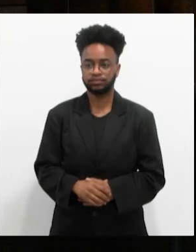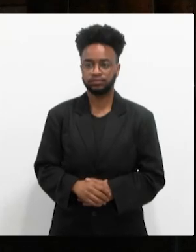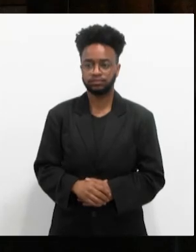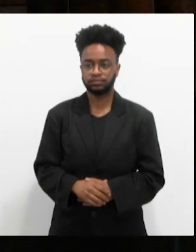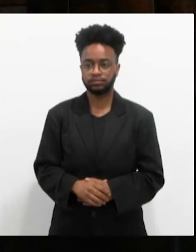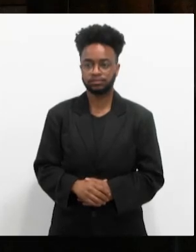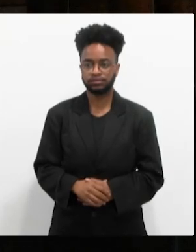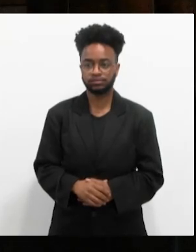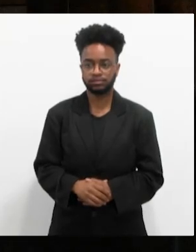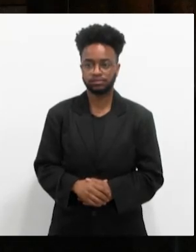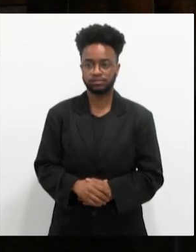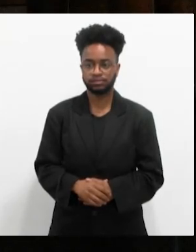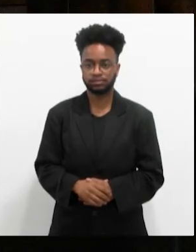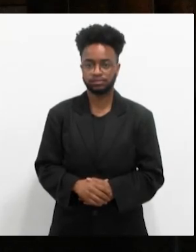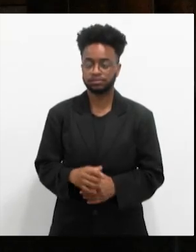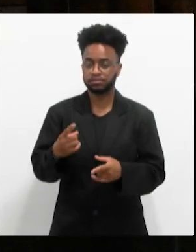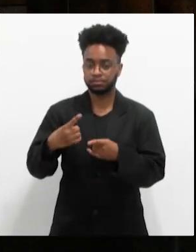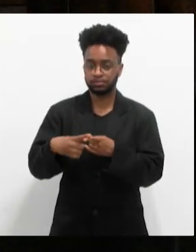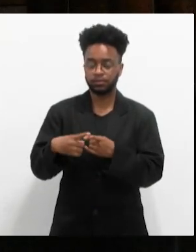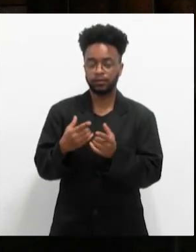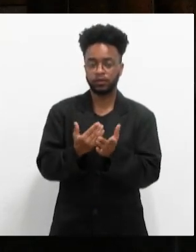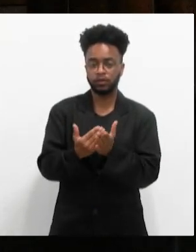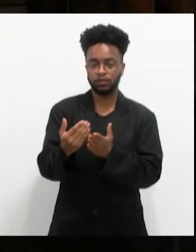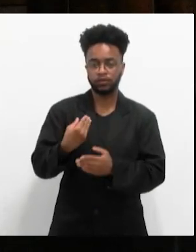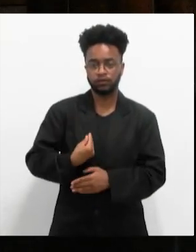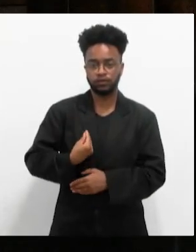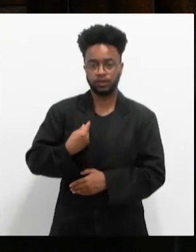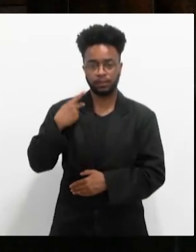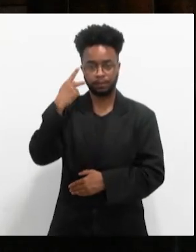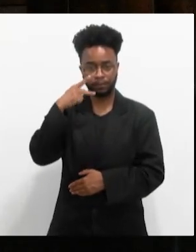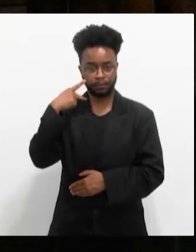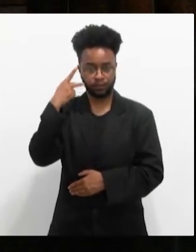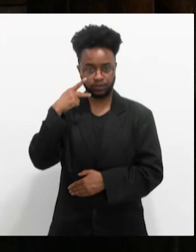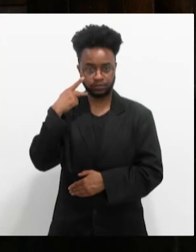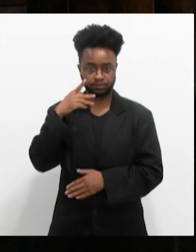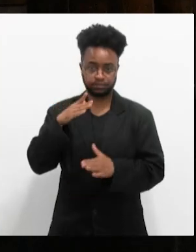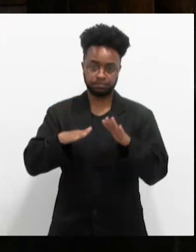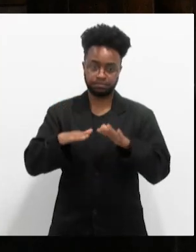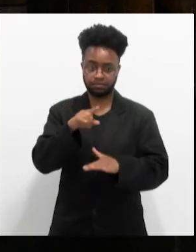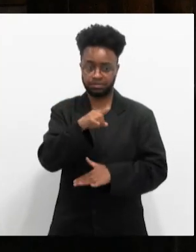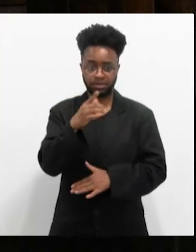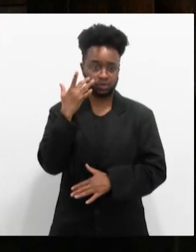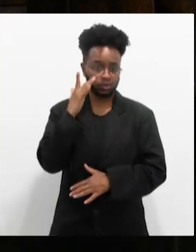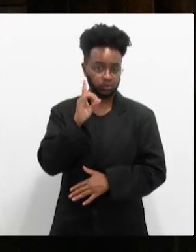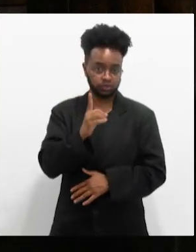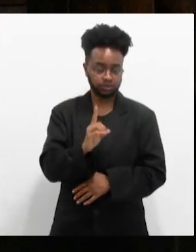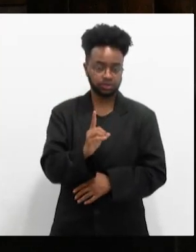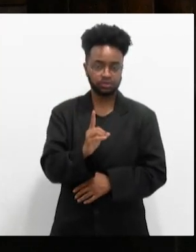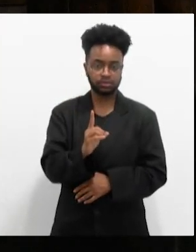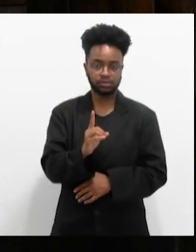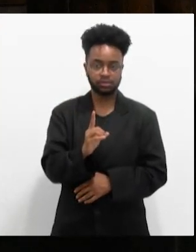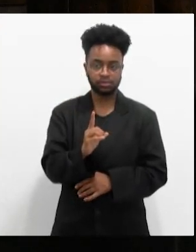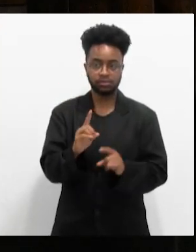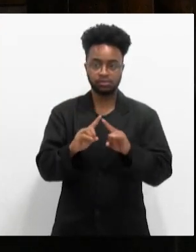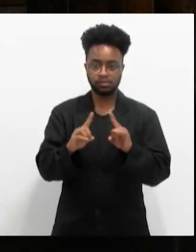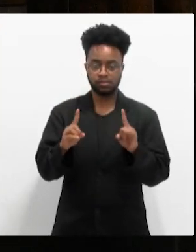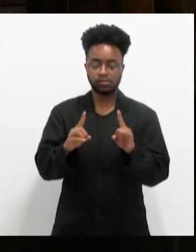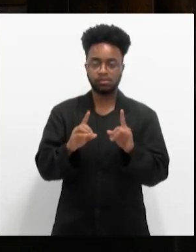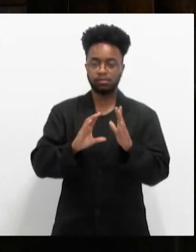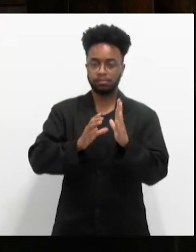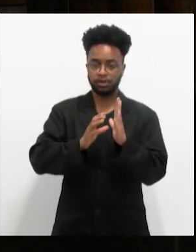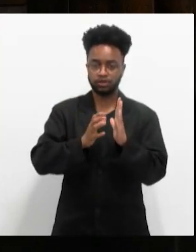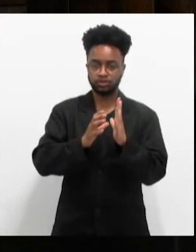porque começou a sua vida política, talvez Vossa Excelência não o saiba, no Partido